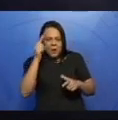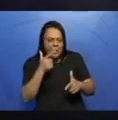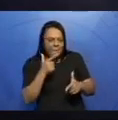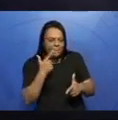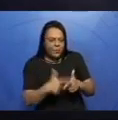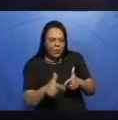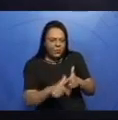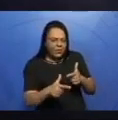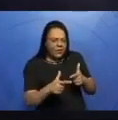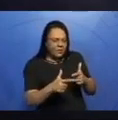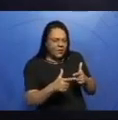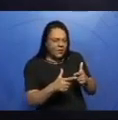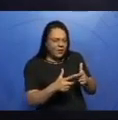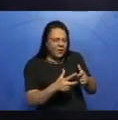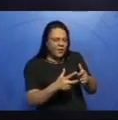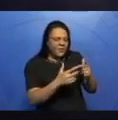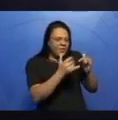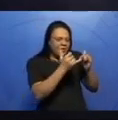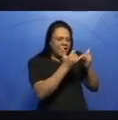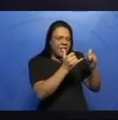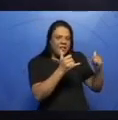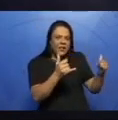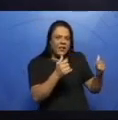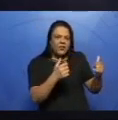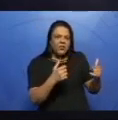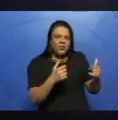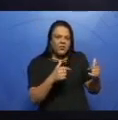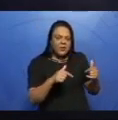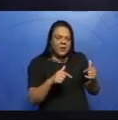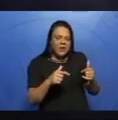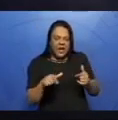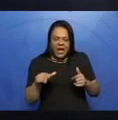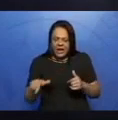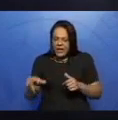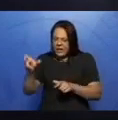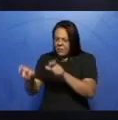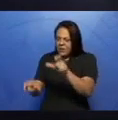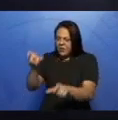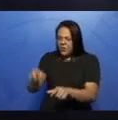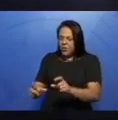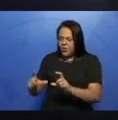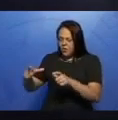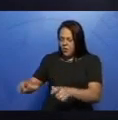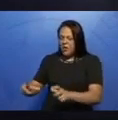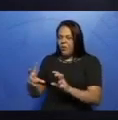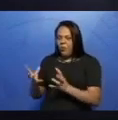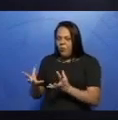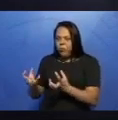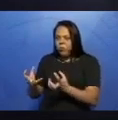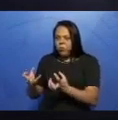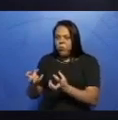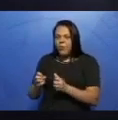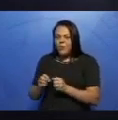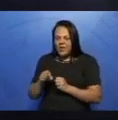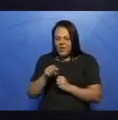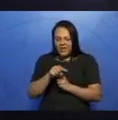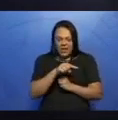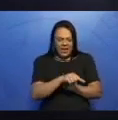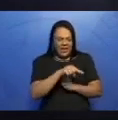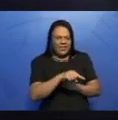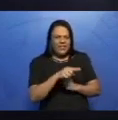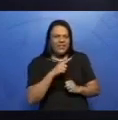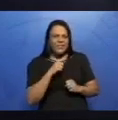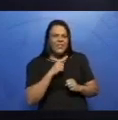metrô. O modo subjuntivo, que é aquele que indica uma dúvida, eu não